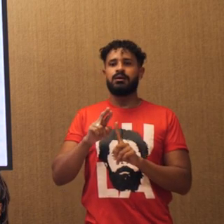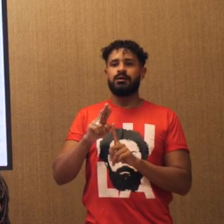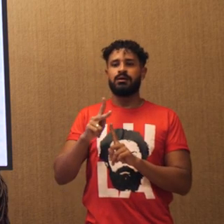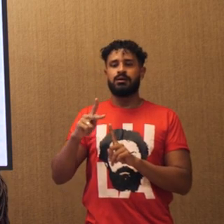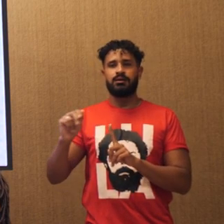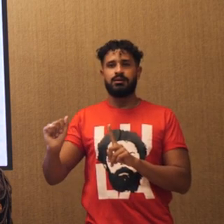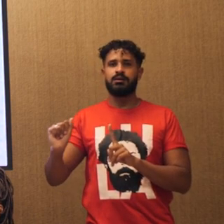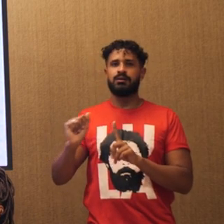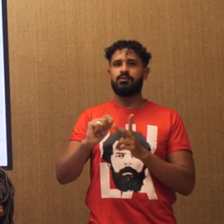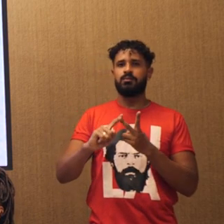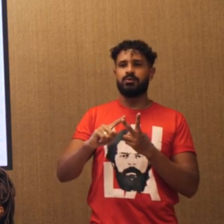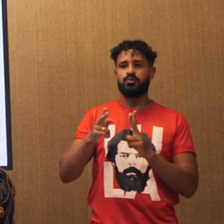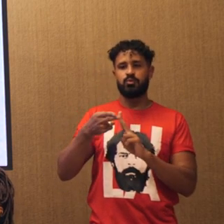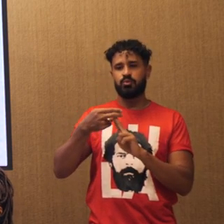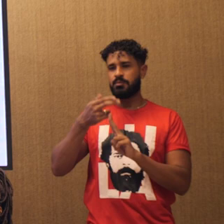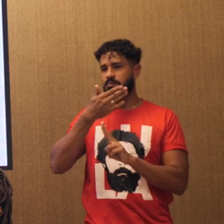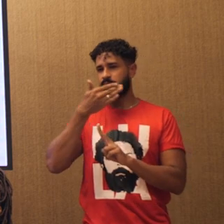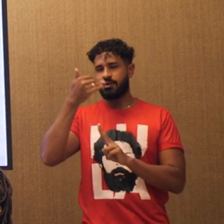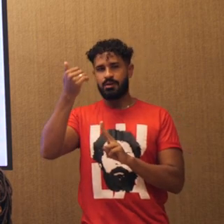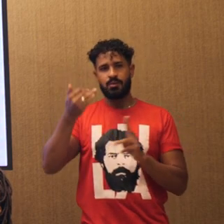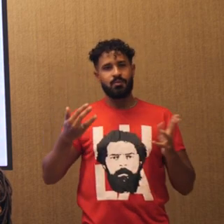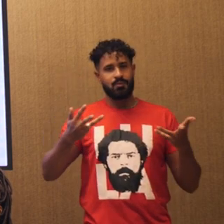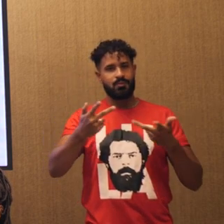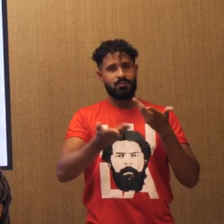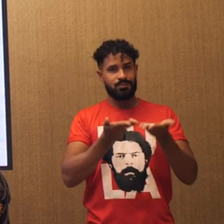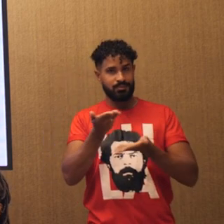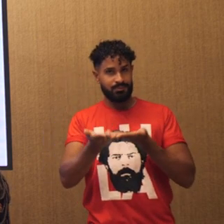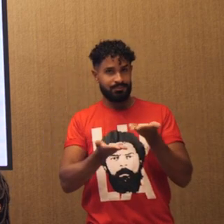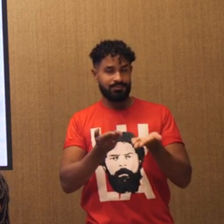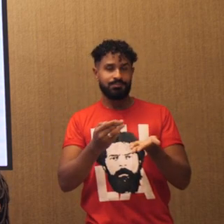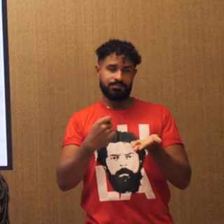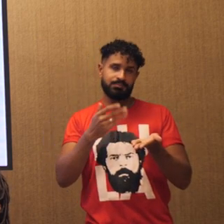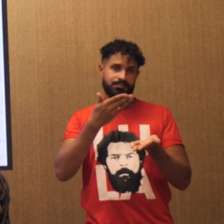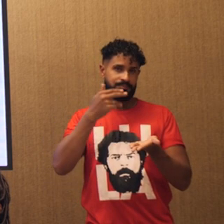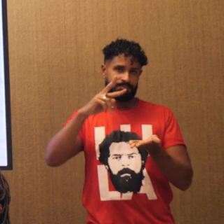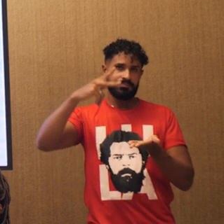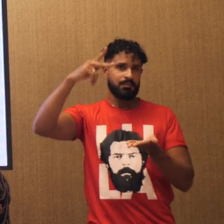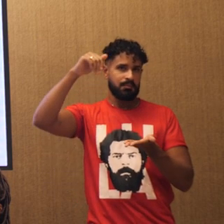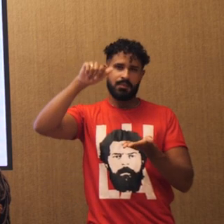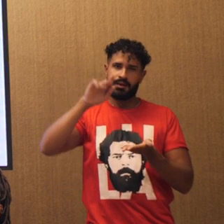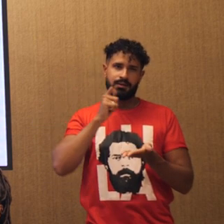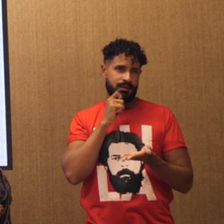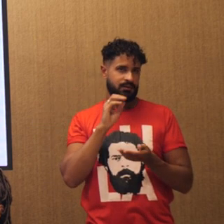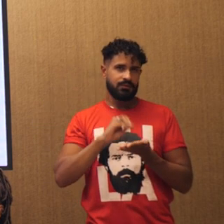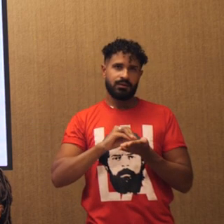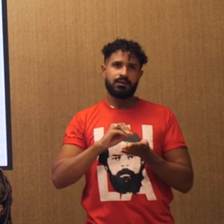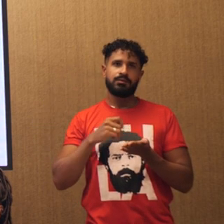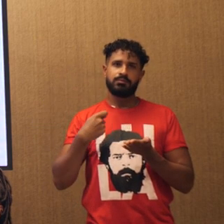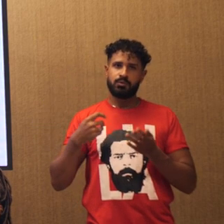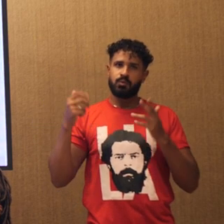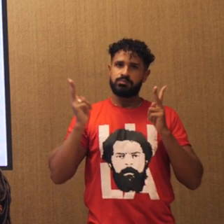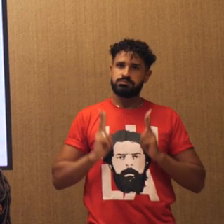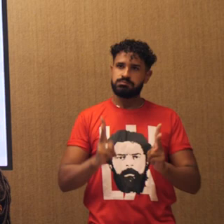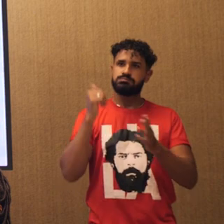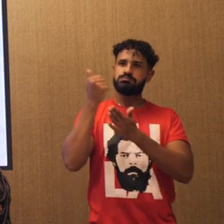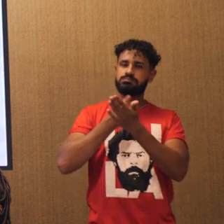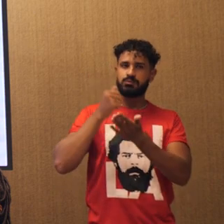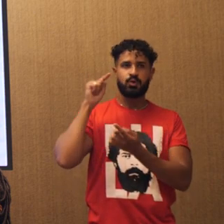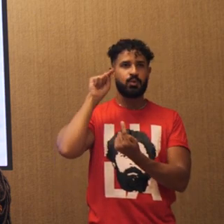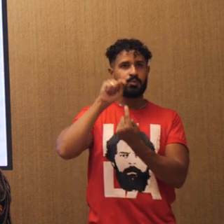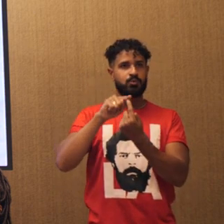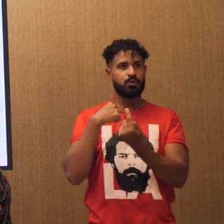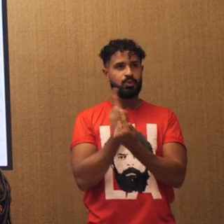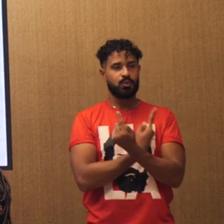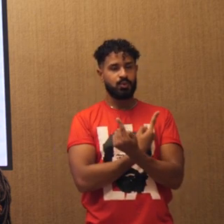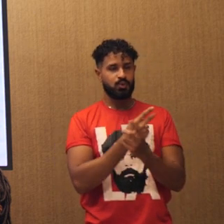está melhorando a qualidade dos atendimentos e tem que melhorar mais mesmo. Né? Nós temos que continuar lutando para que o nosso